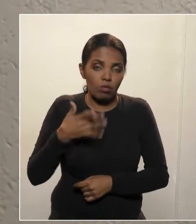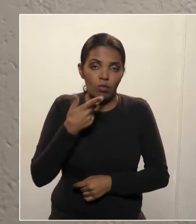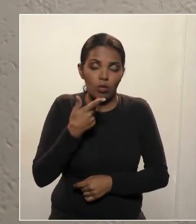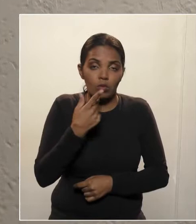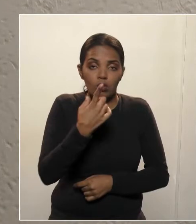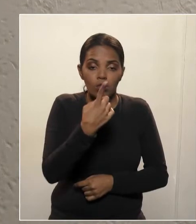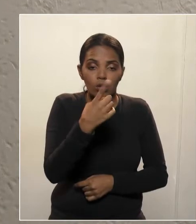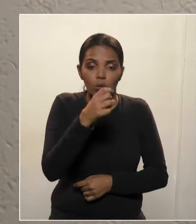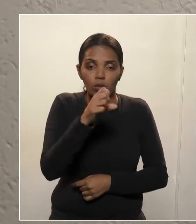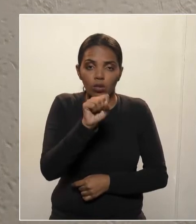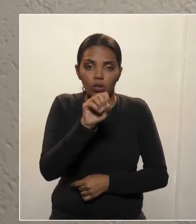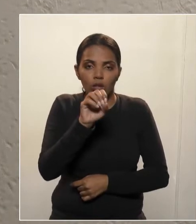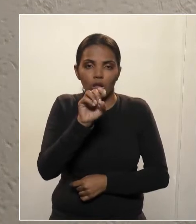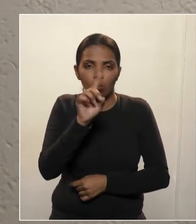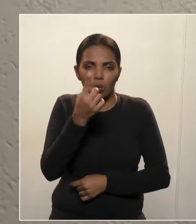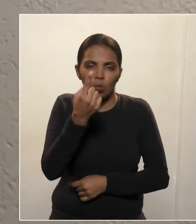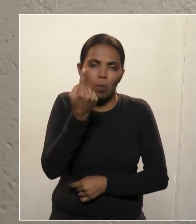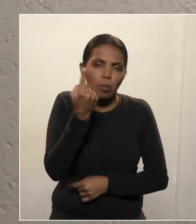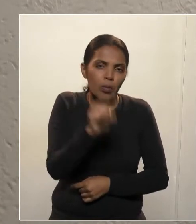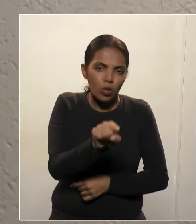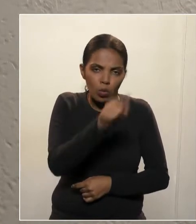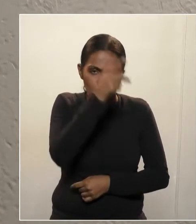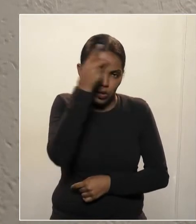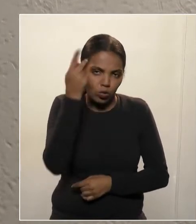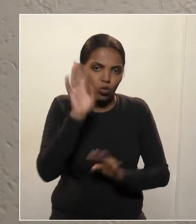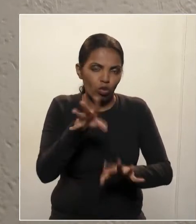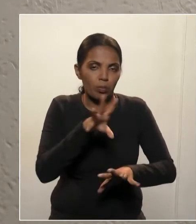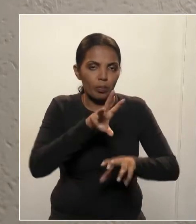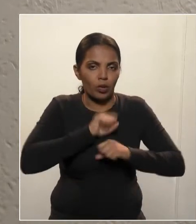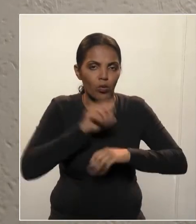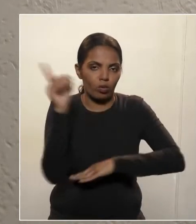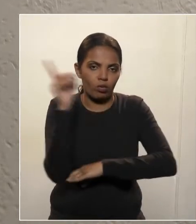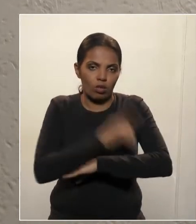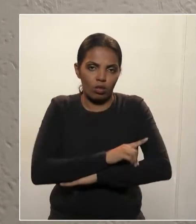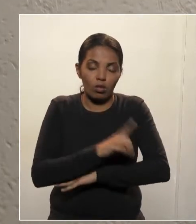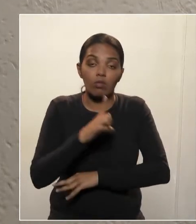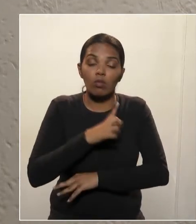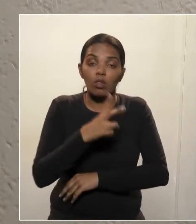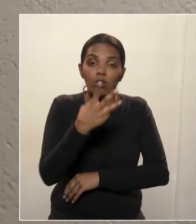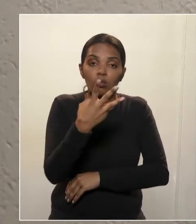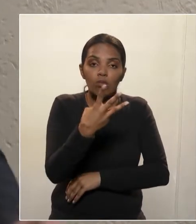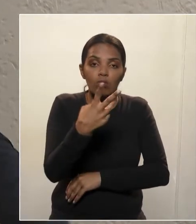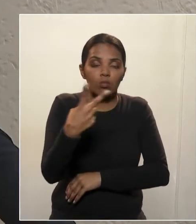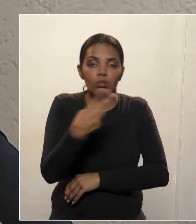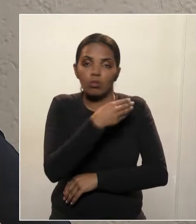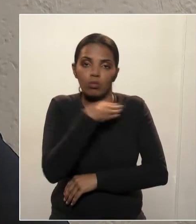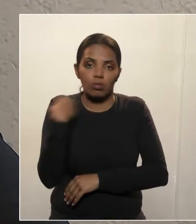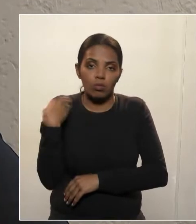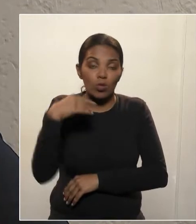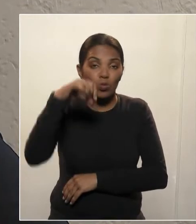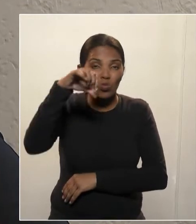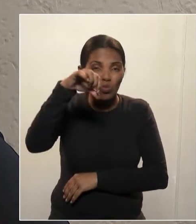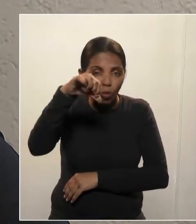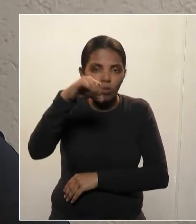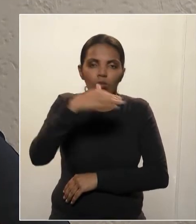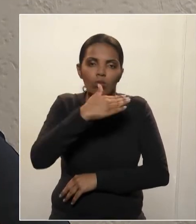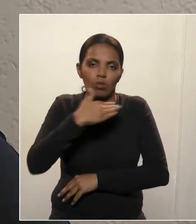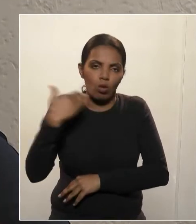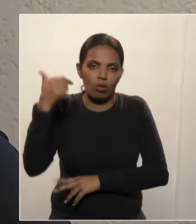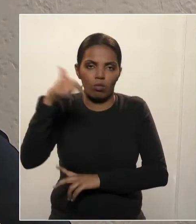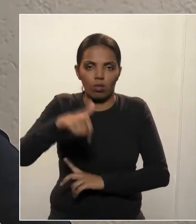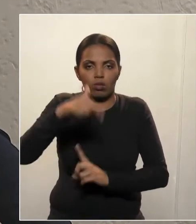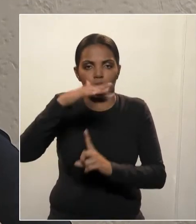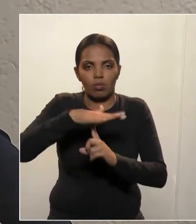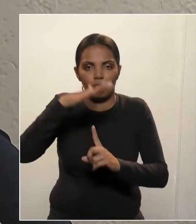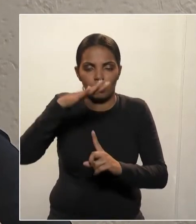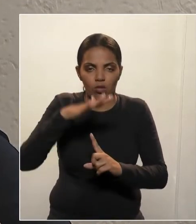mil casos prováveis registrados, com 32 mortos, 9 deles no Paraná, o estado que